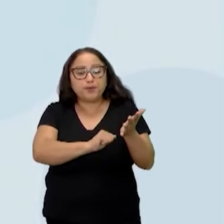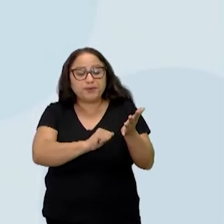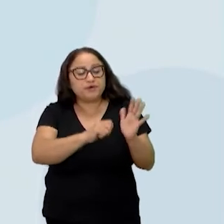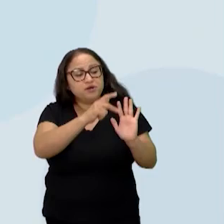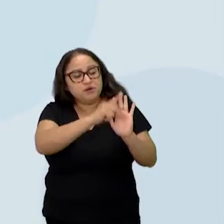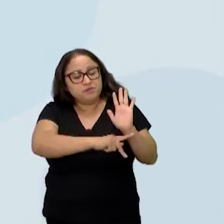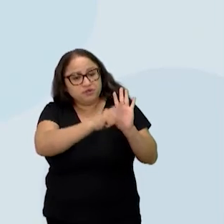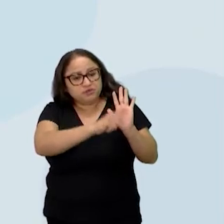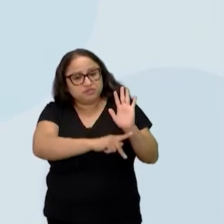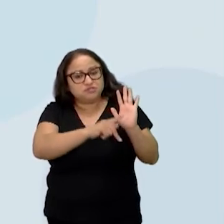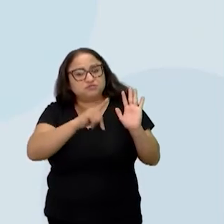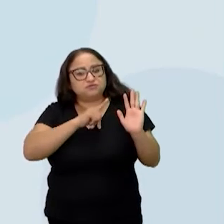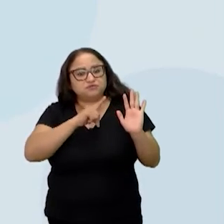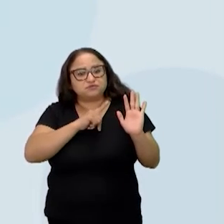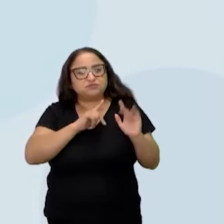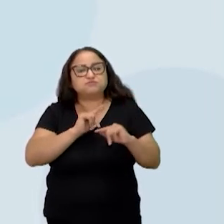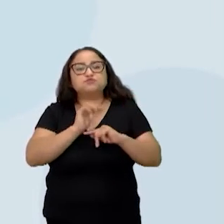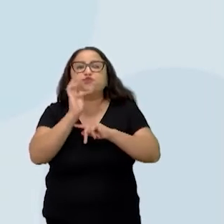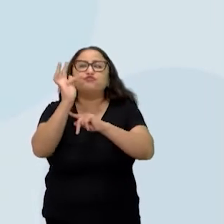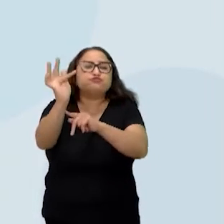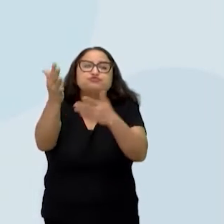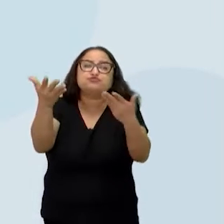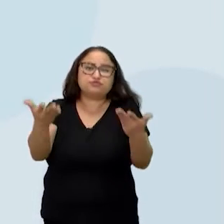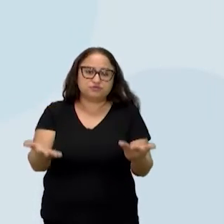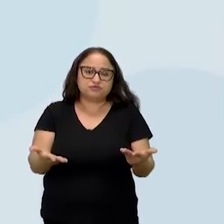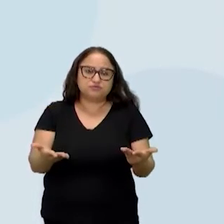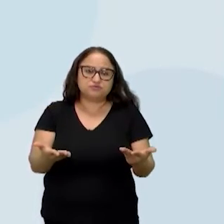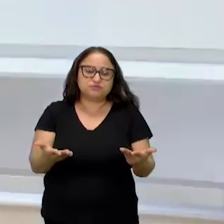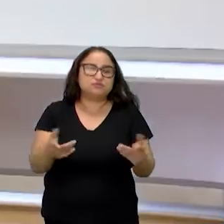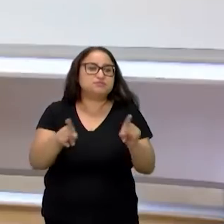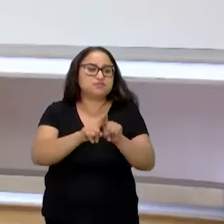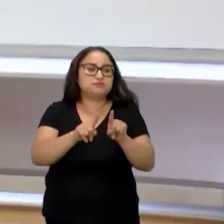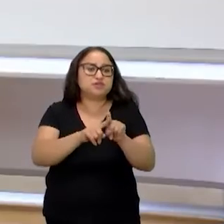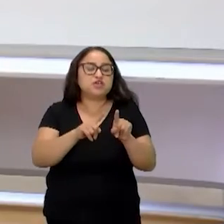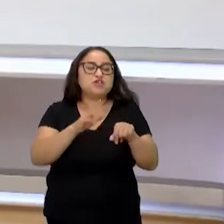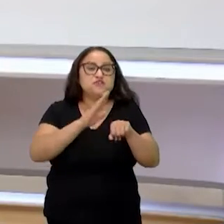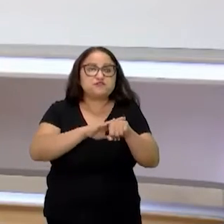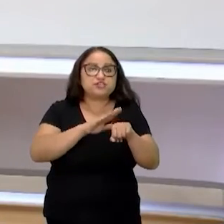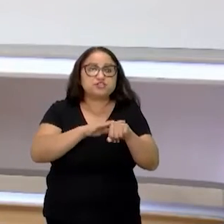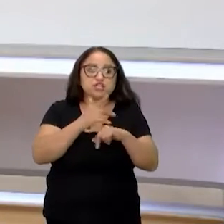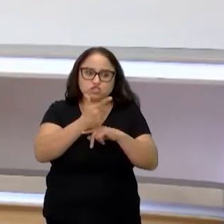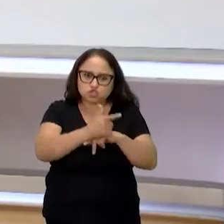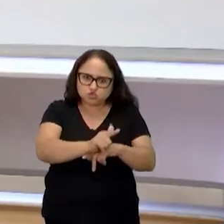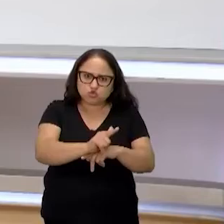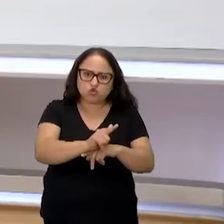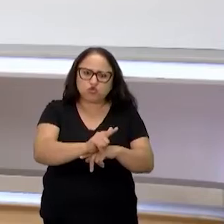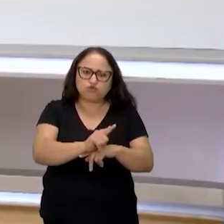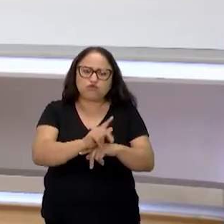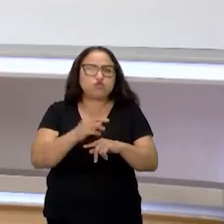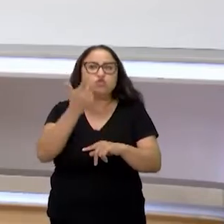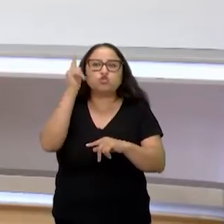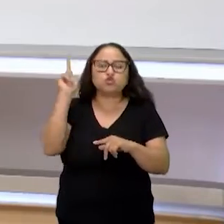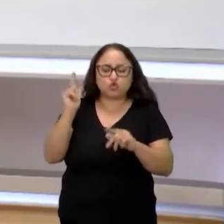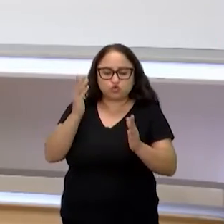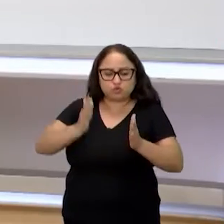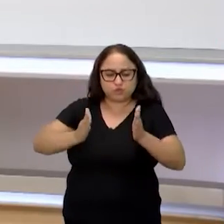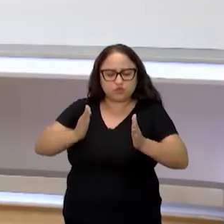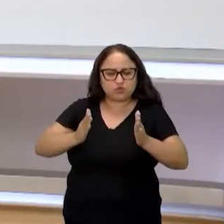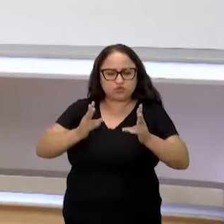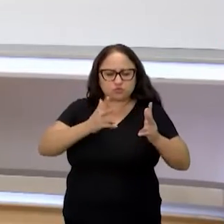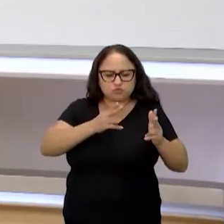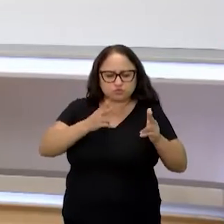fiz para essa obra, posteriormente, para refazer essa obra em algum outro momento, para fazer ajustes nela,